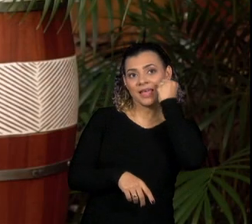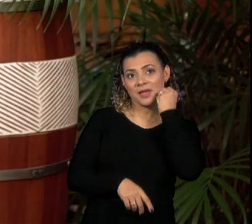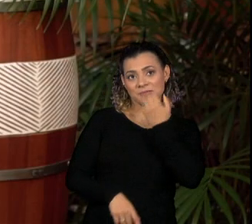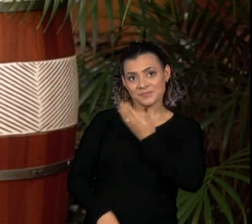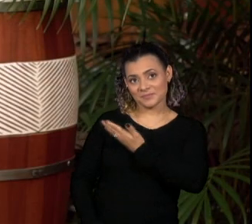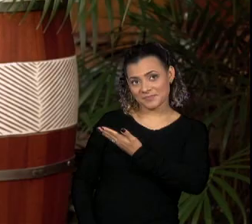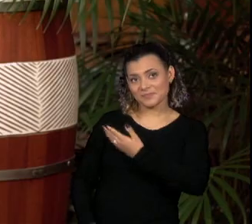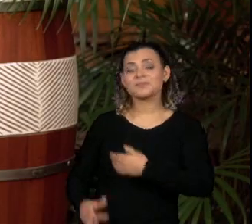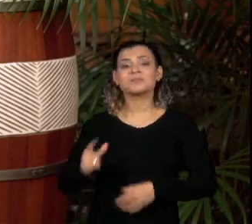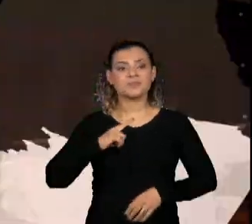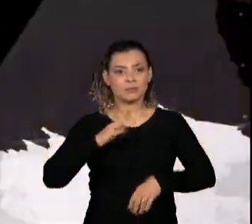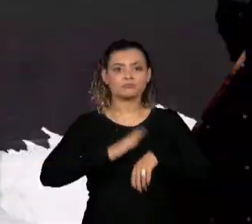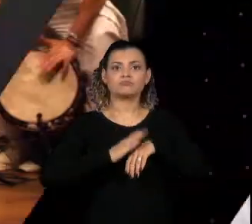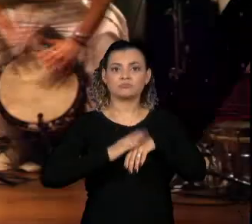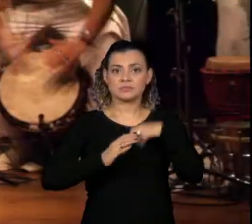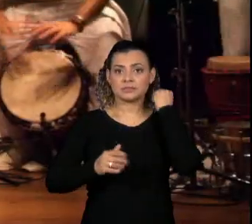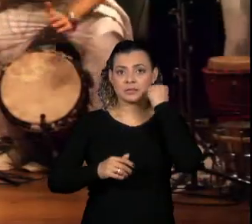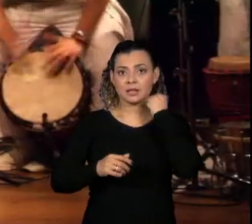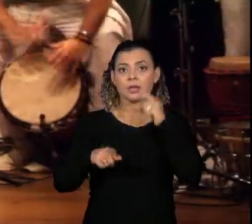toco e dança também.